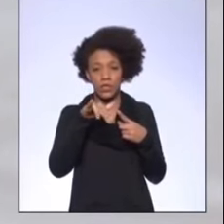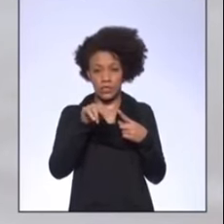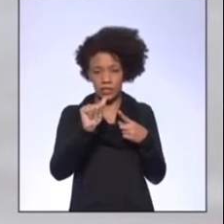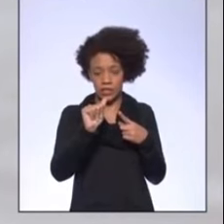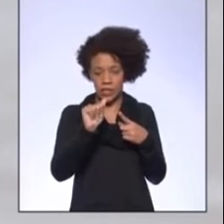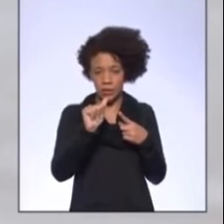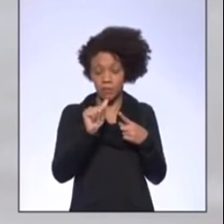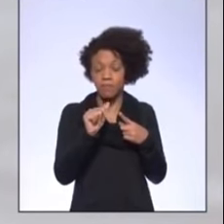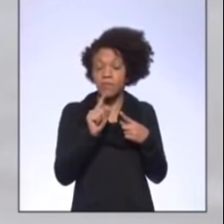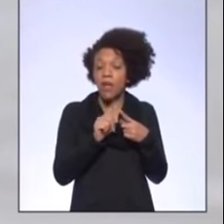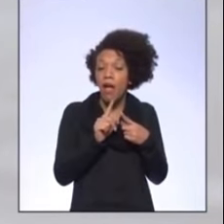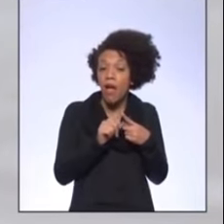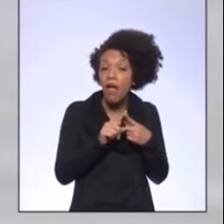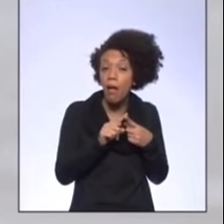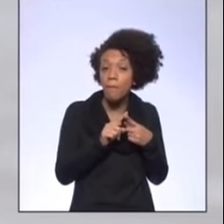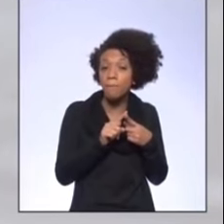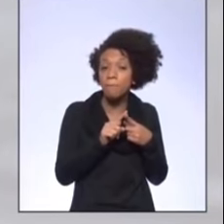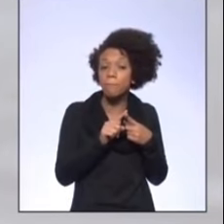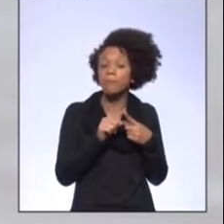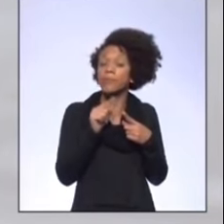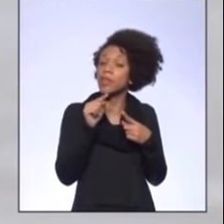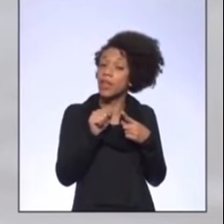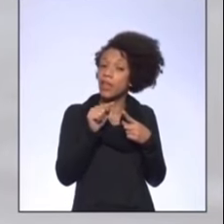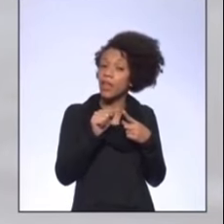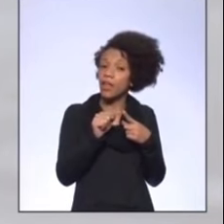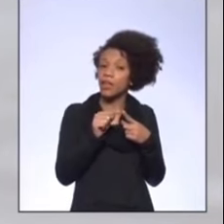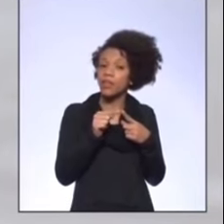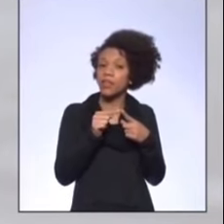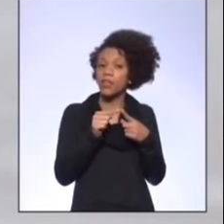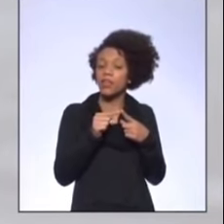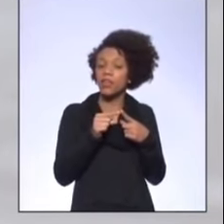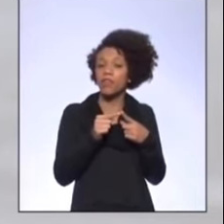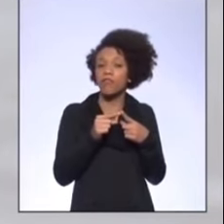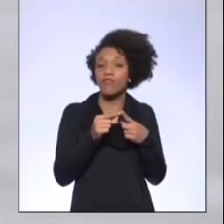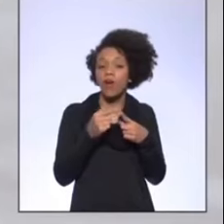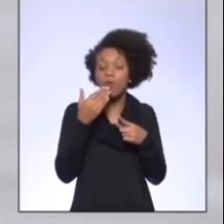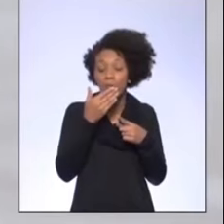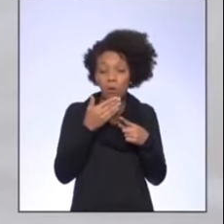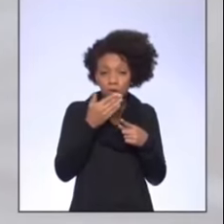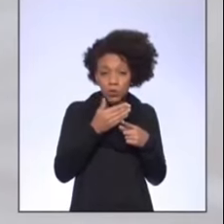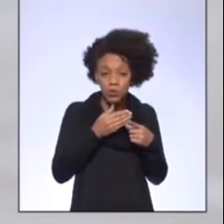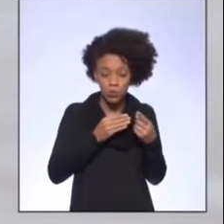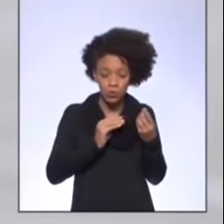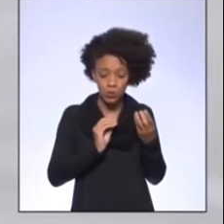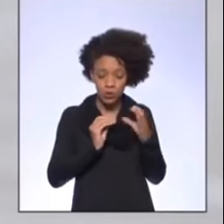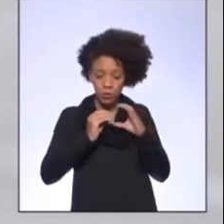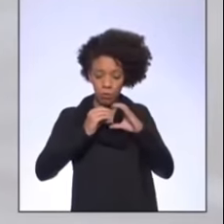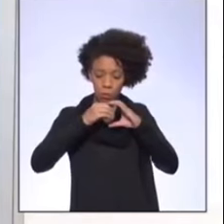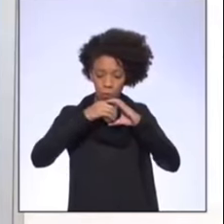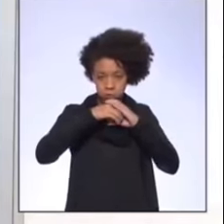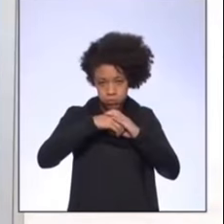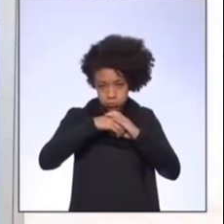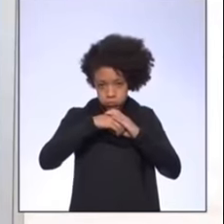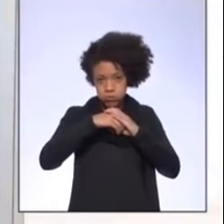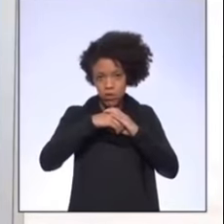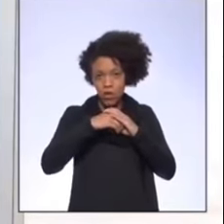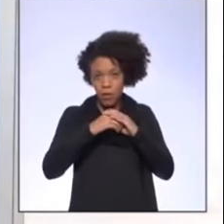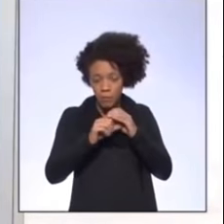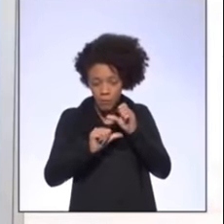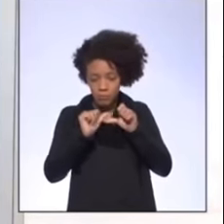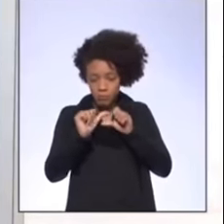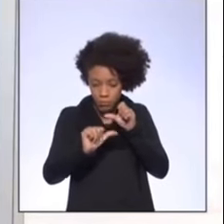A insulina, gente, é ela quem vai empurrar o açúcar para dentro da célula, para poder produzir